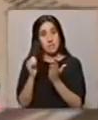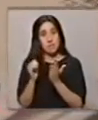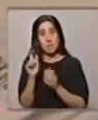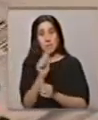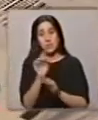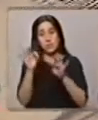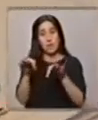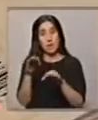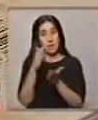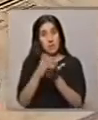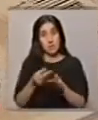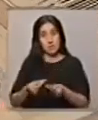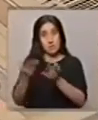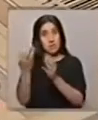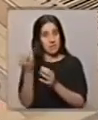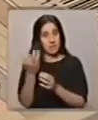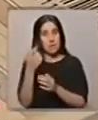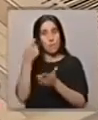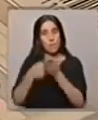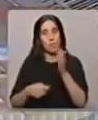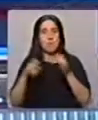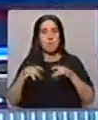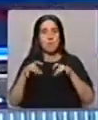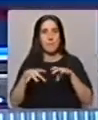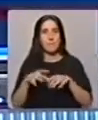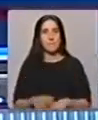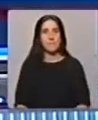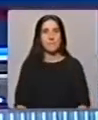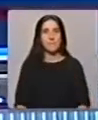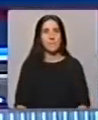e assim evitar pagar multa. Benfica e Marítimo decidem.